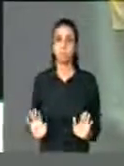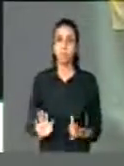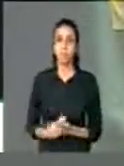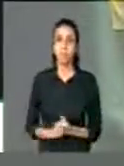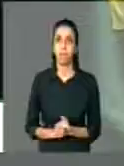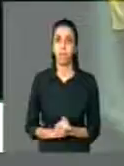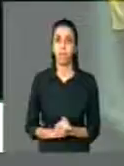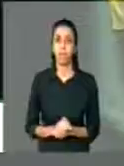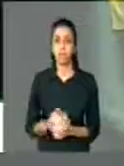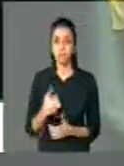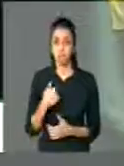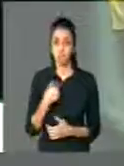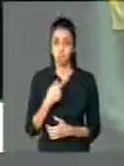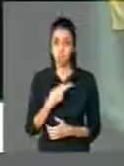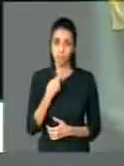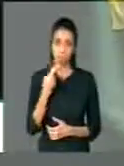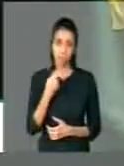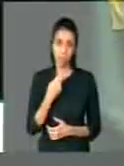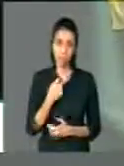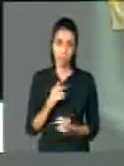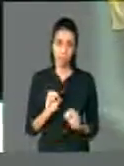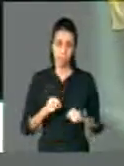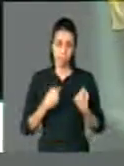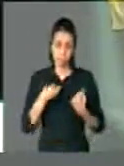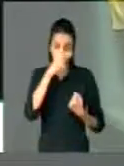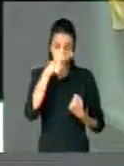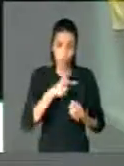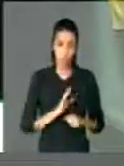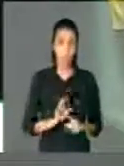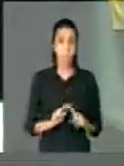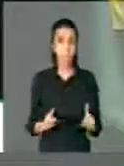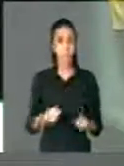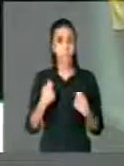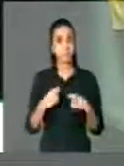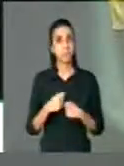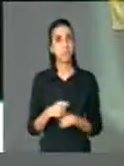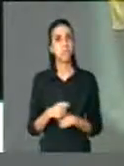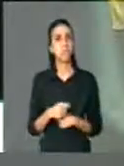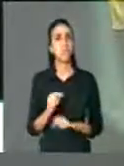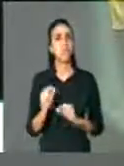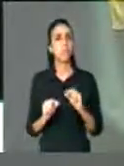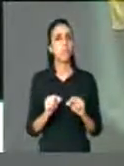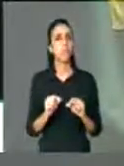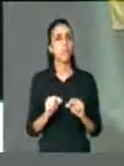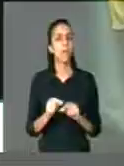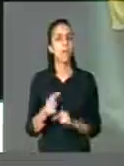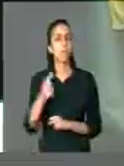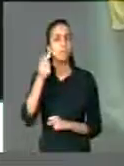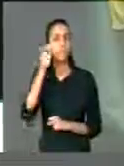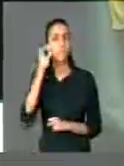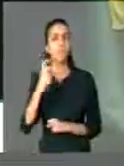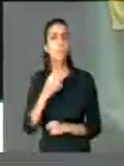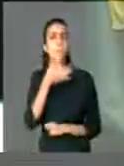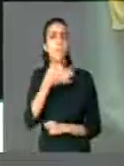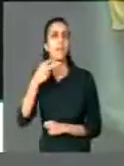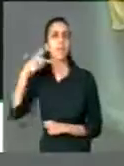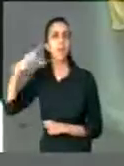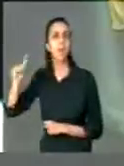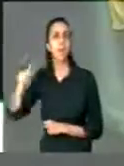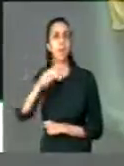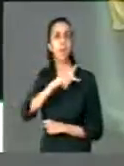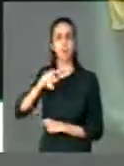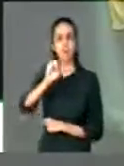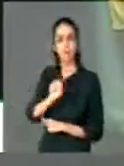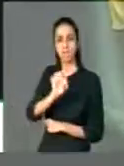que estejam também possam fazê-lo. Mas nós não podemos deixar de ouvir a voz da presidente do Supremo Tribunal Federal,